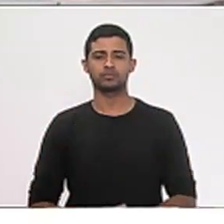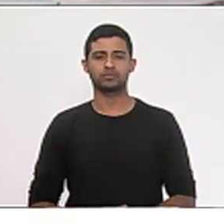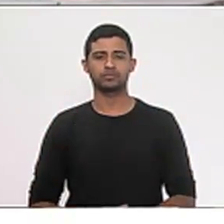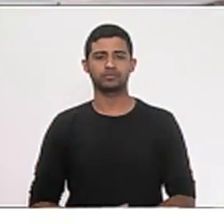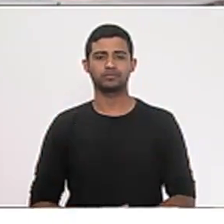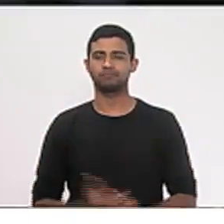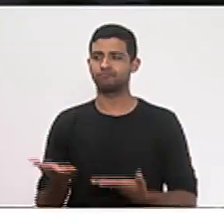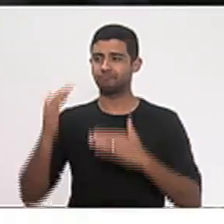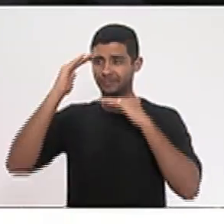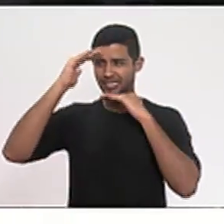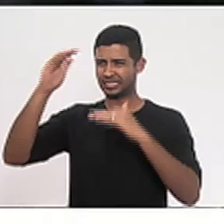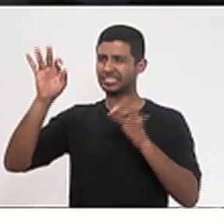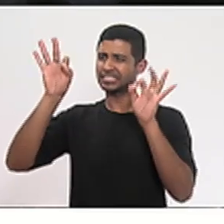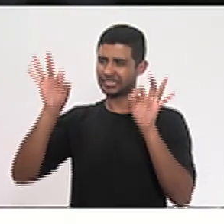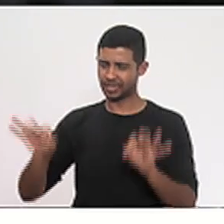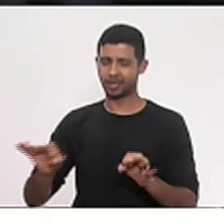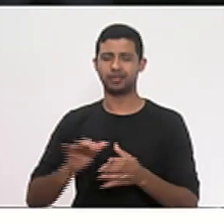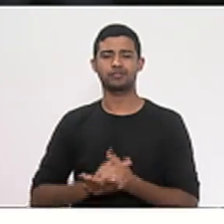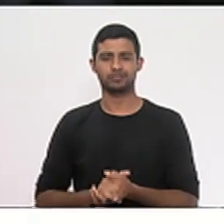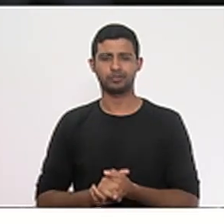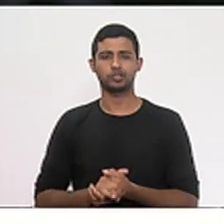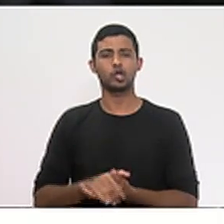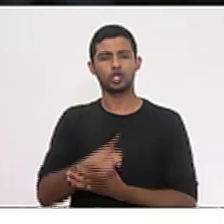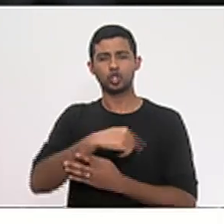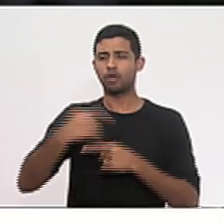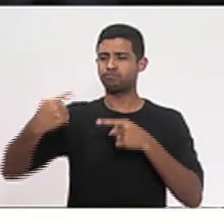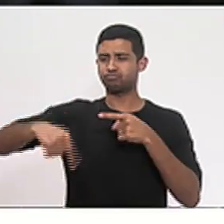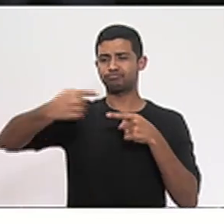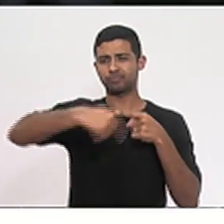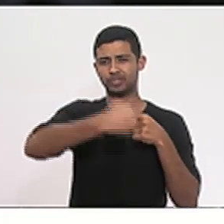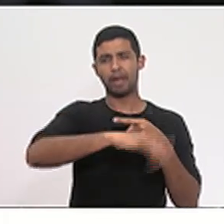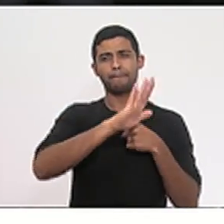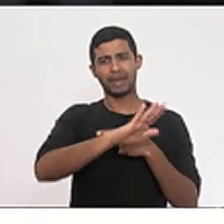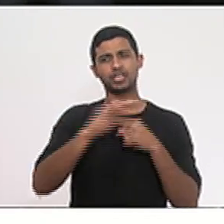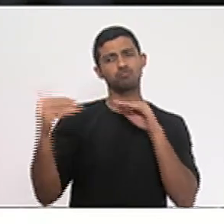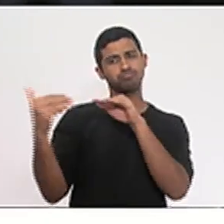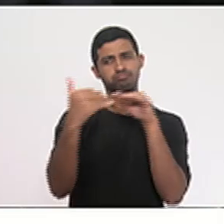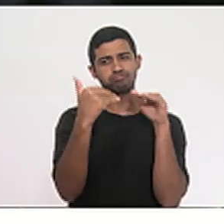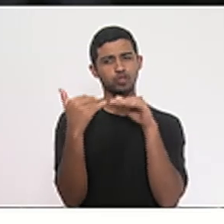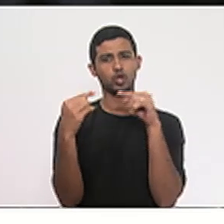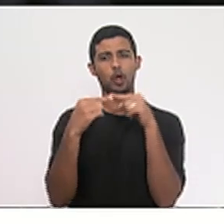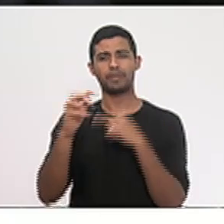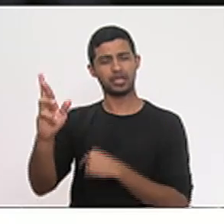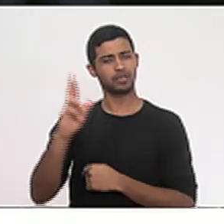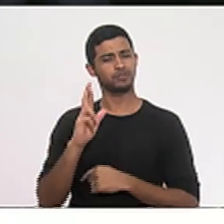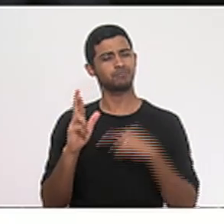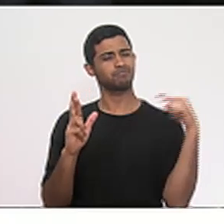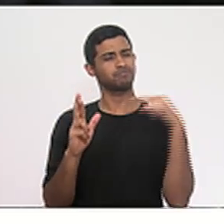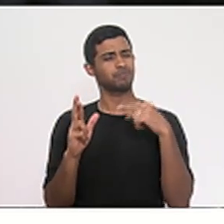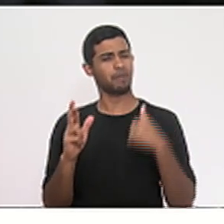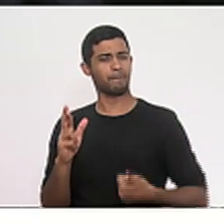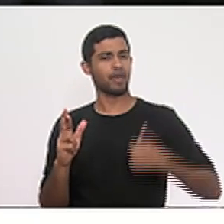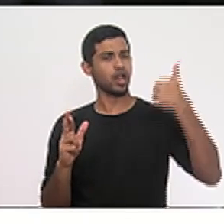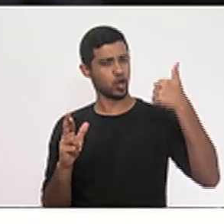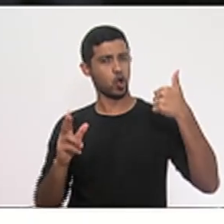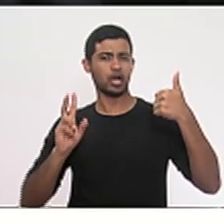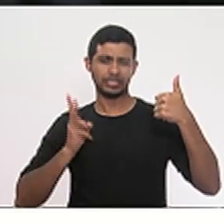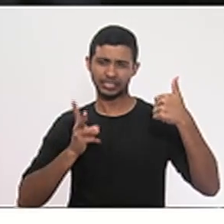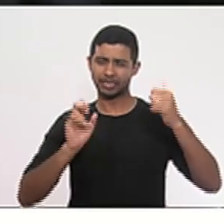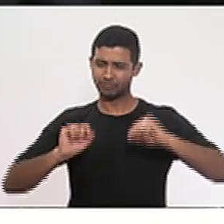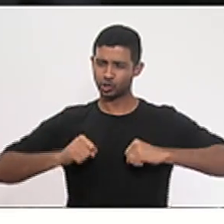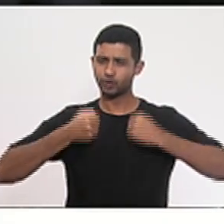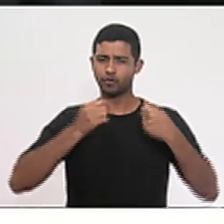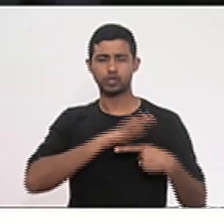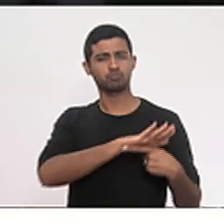Vossa Excelência tem toda a razão, a gente tem que divergir, mas convergir para um resultado melhor cada vez mais